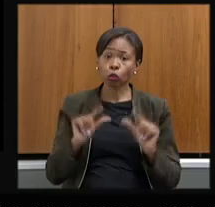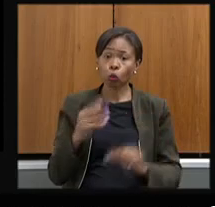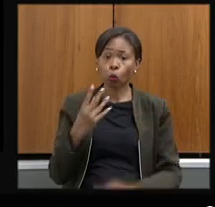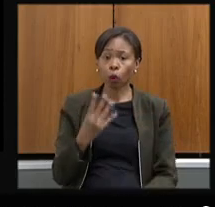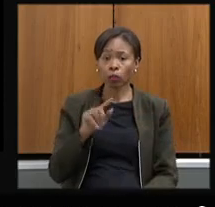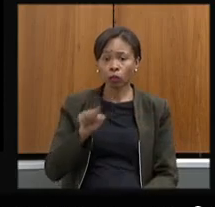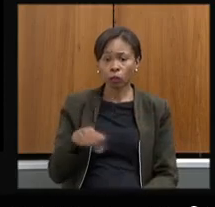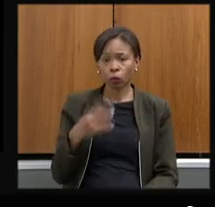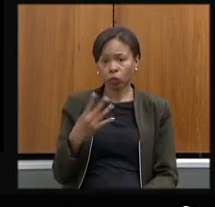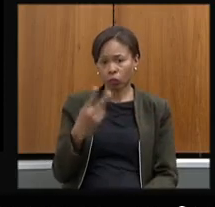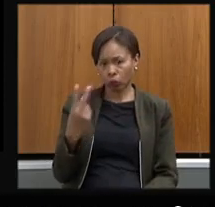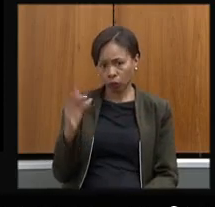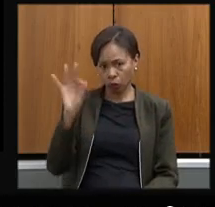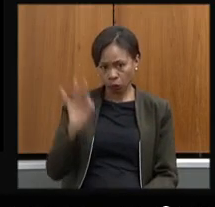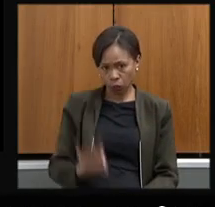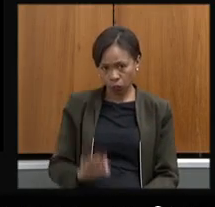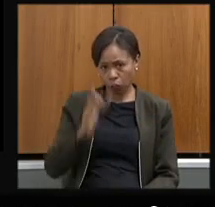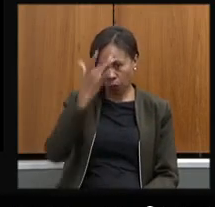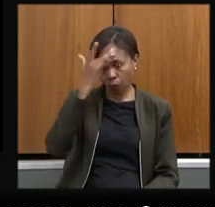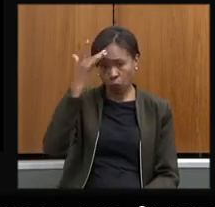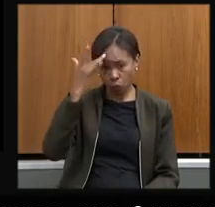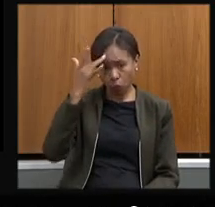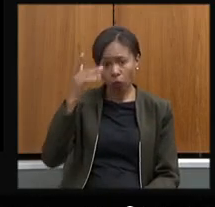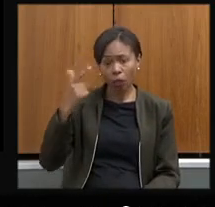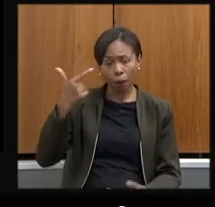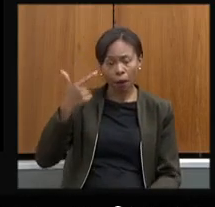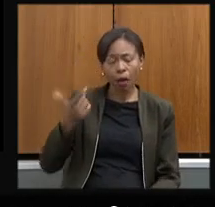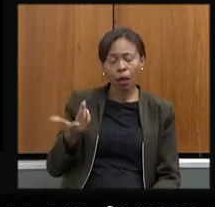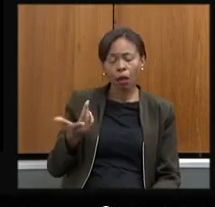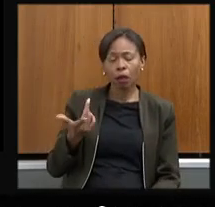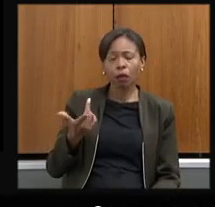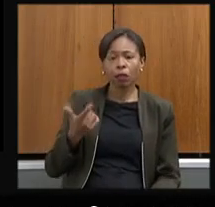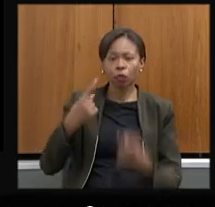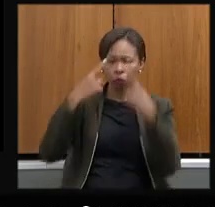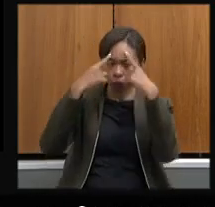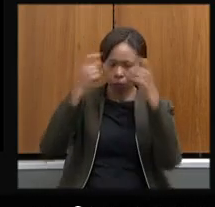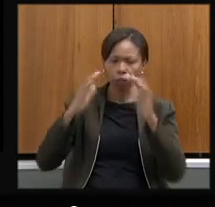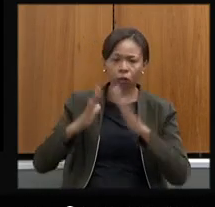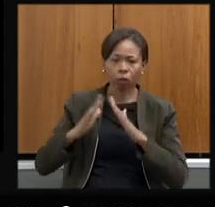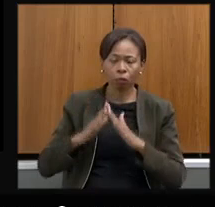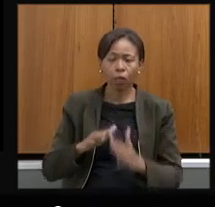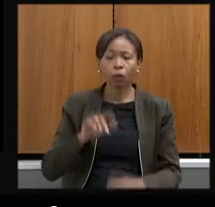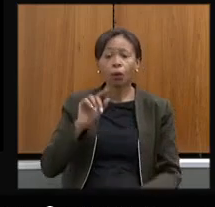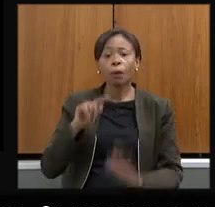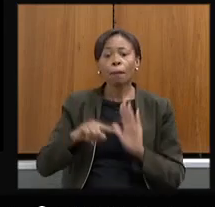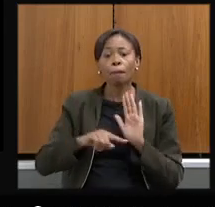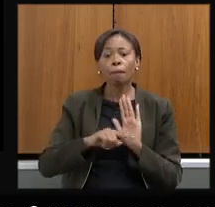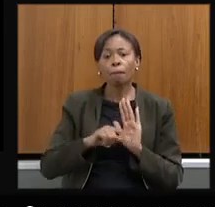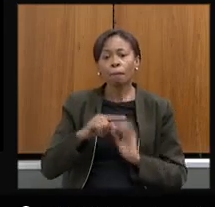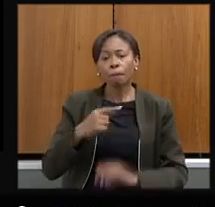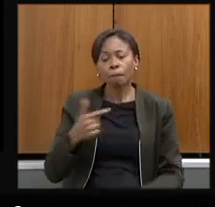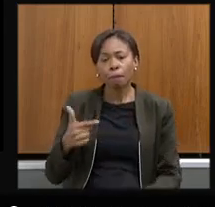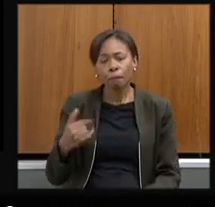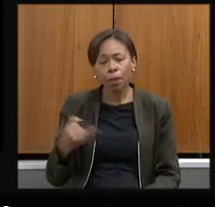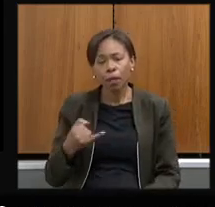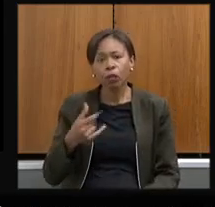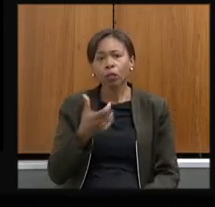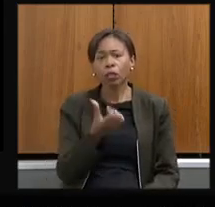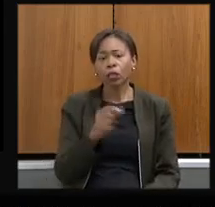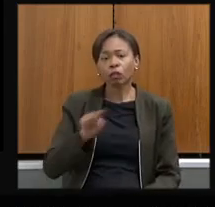4,42 por cento de vítimas de violência doméstica - 6,48 por cento de roubos